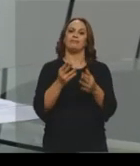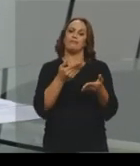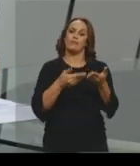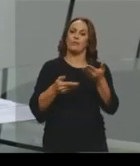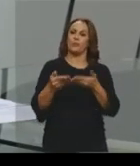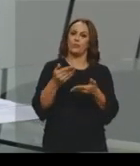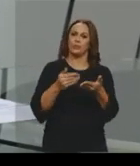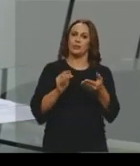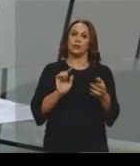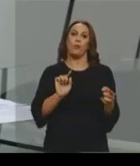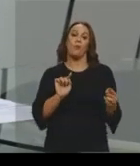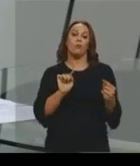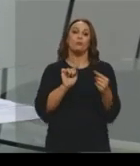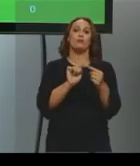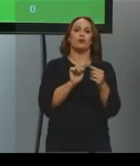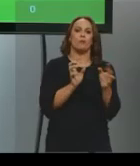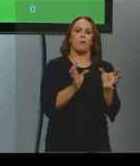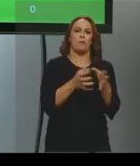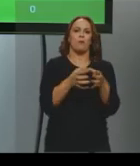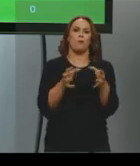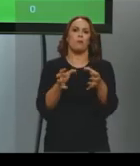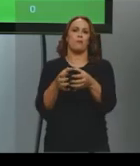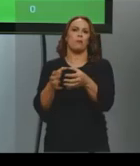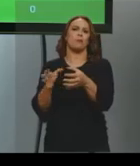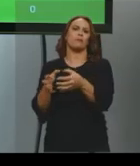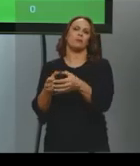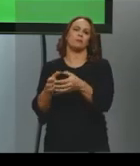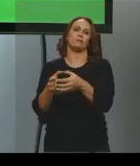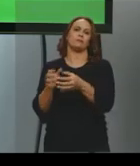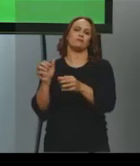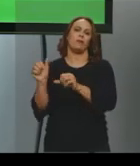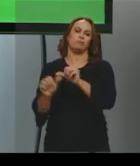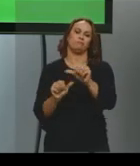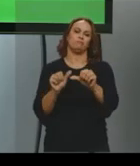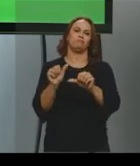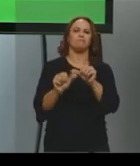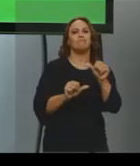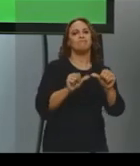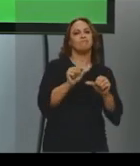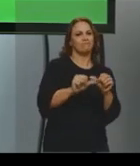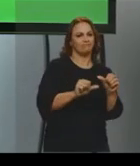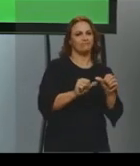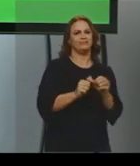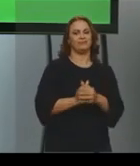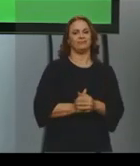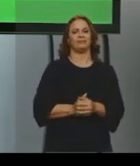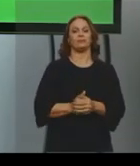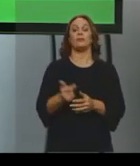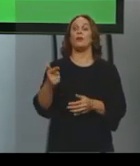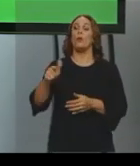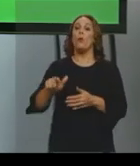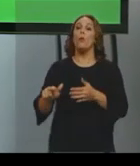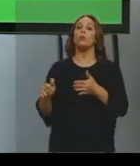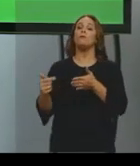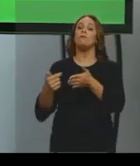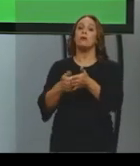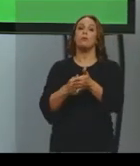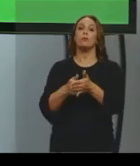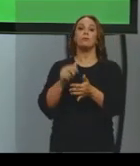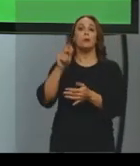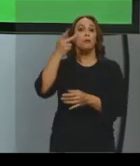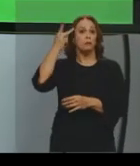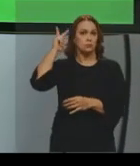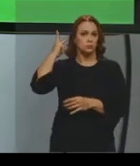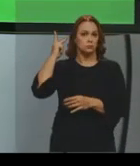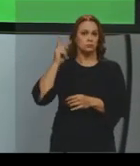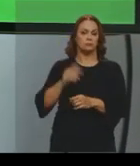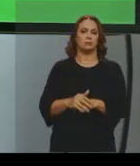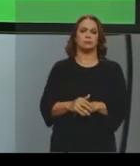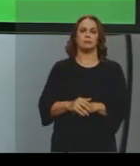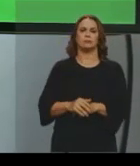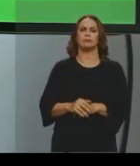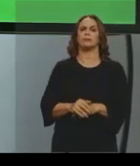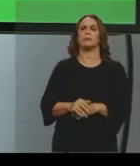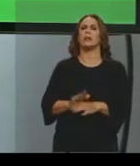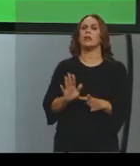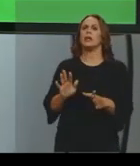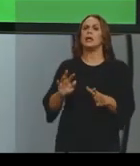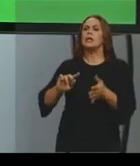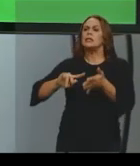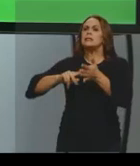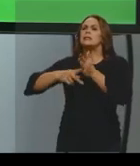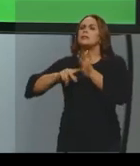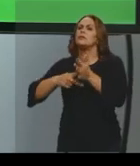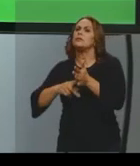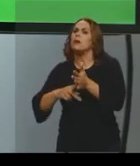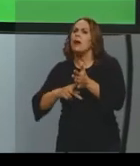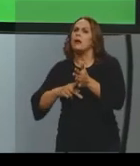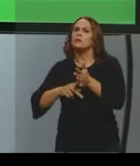alternando. Excelente. Vamos para a próxima. Nossa próxima pergunta é para a história. Qual a diferença dos sindicatos na conquista